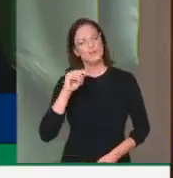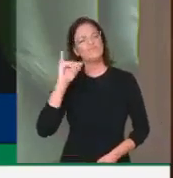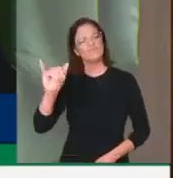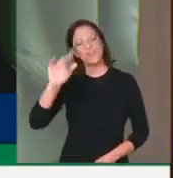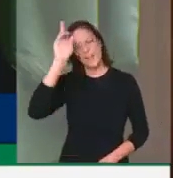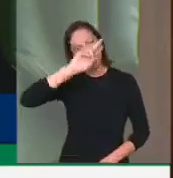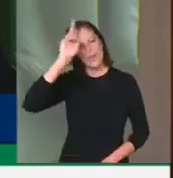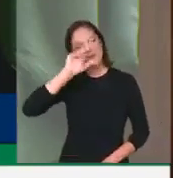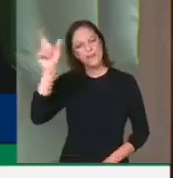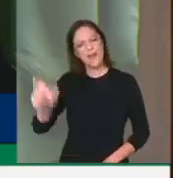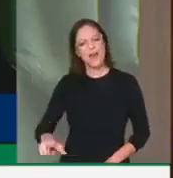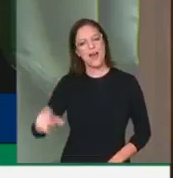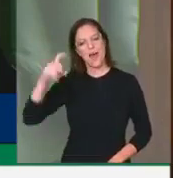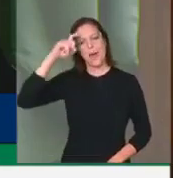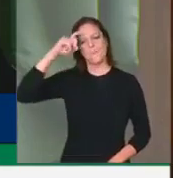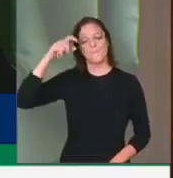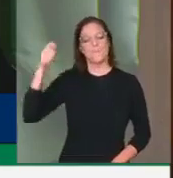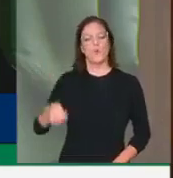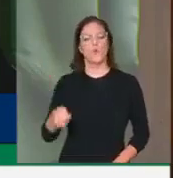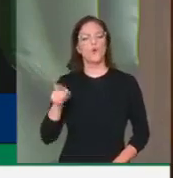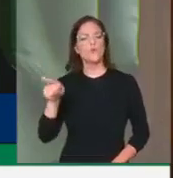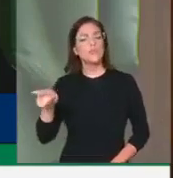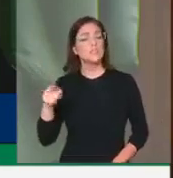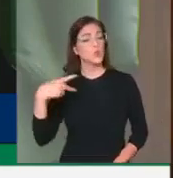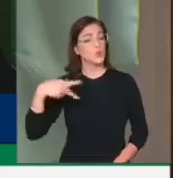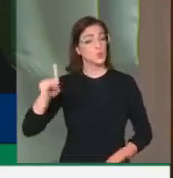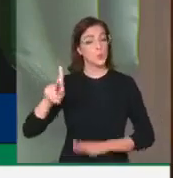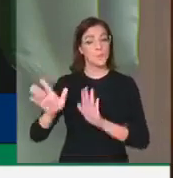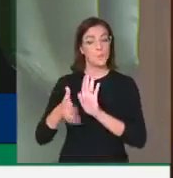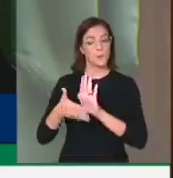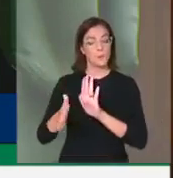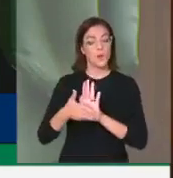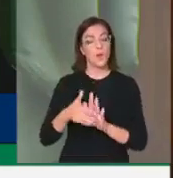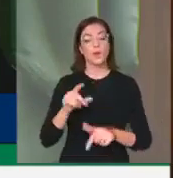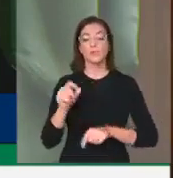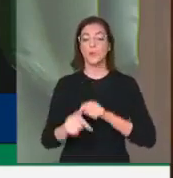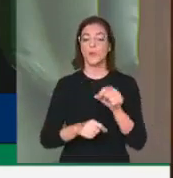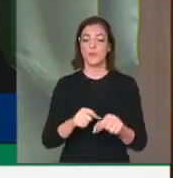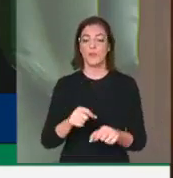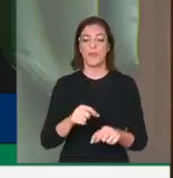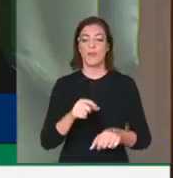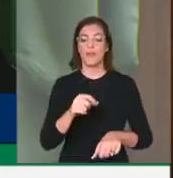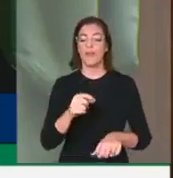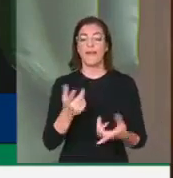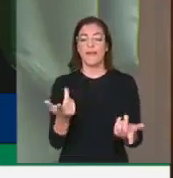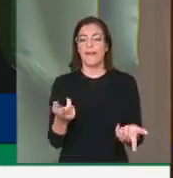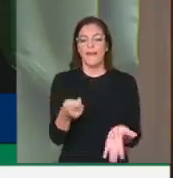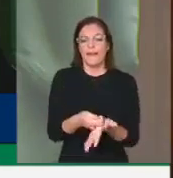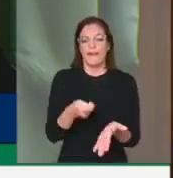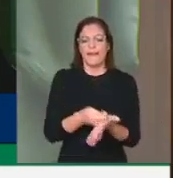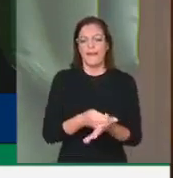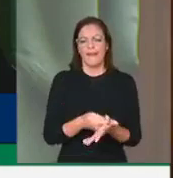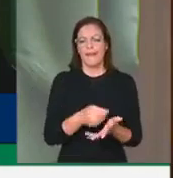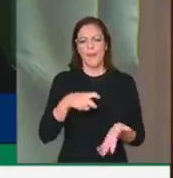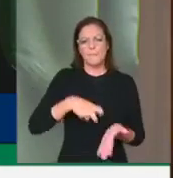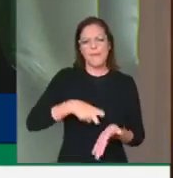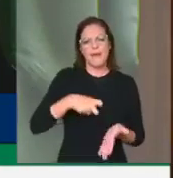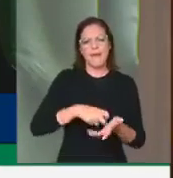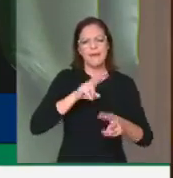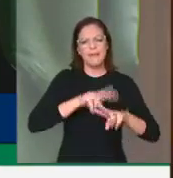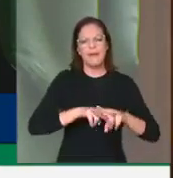Sérgio Moro. O senhor propunha ali no texto, como pena para a milícia, uma pena menor do que se estabelece